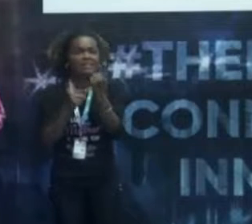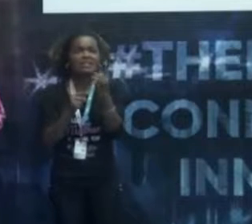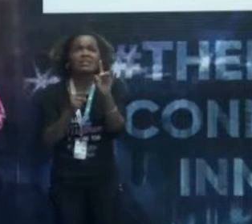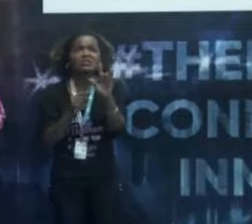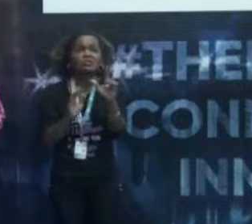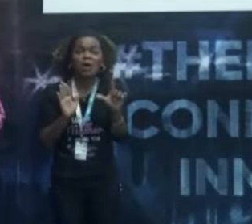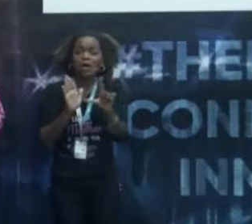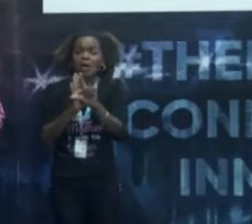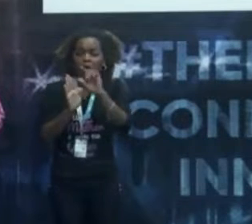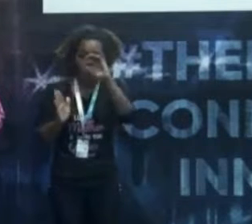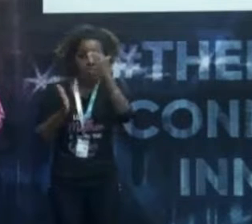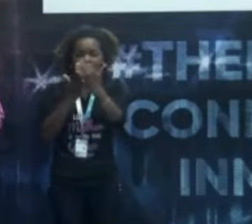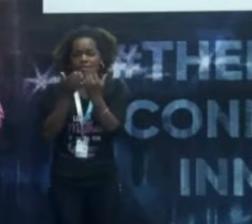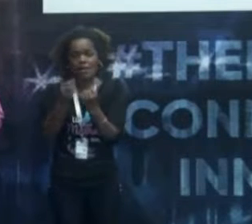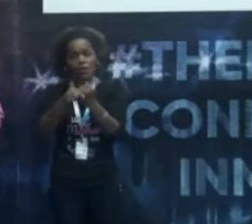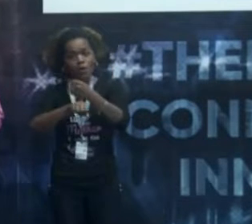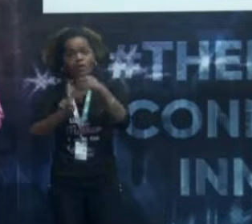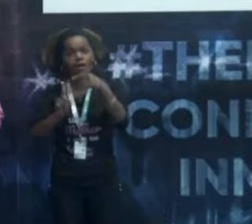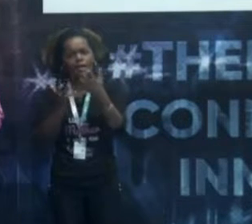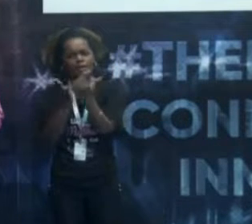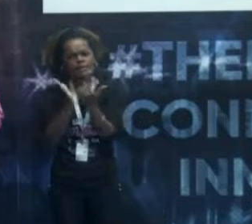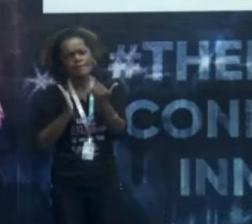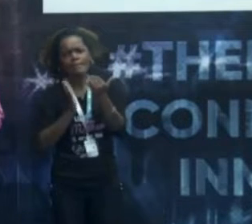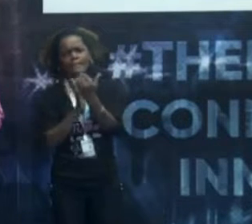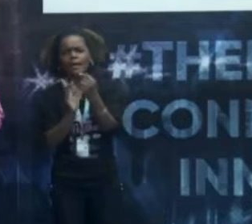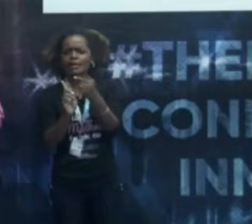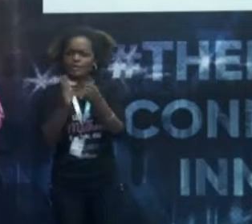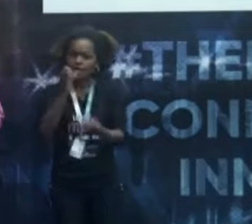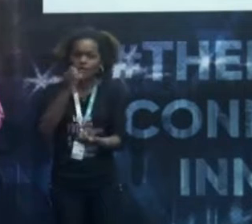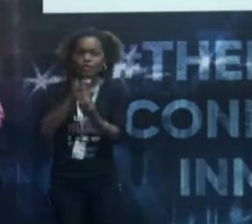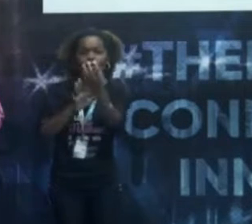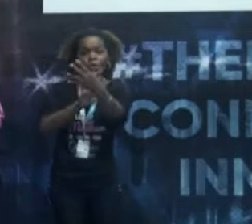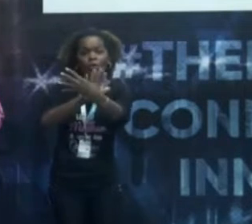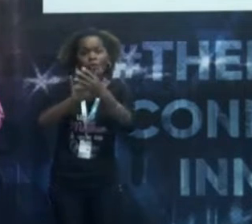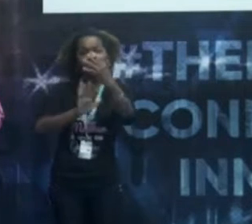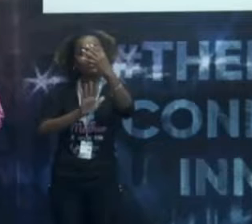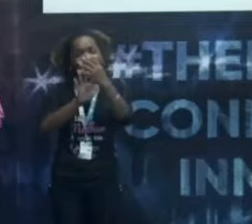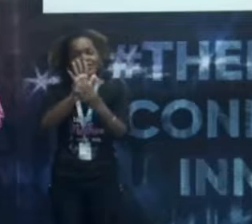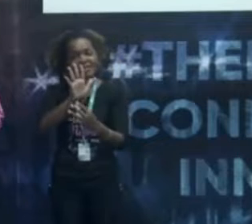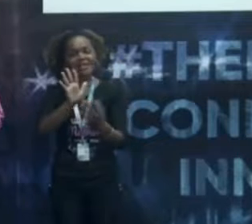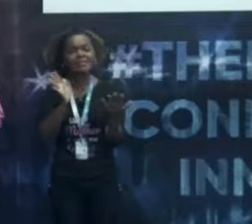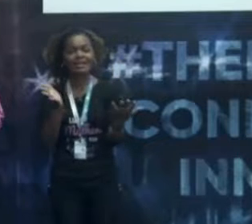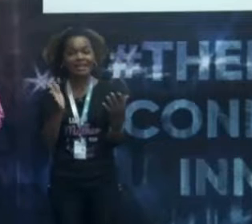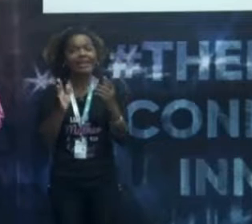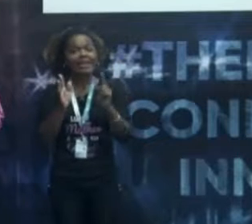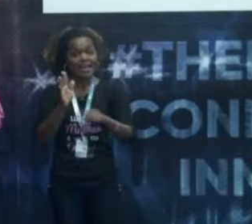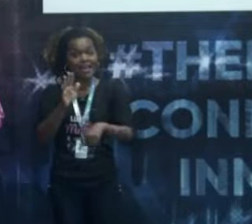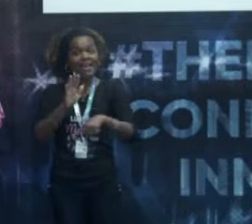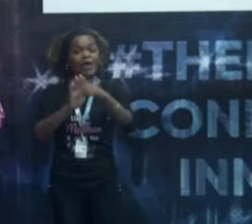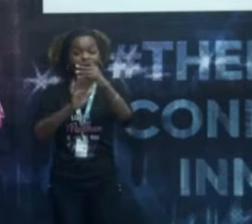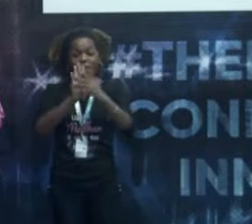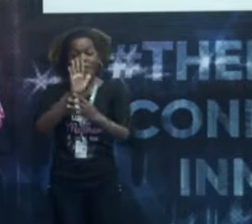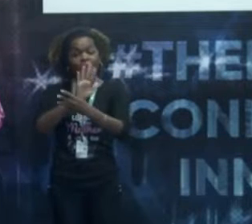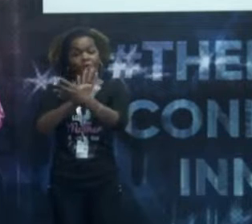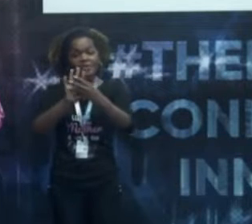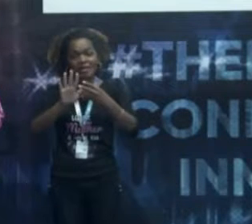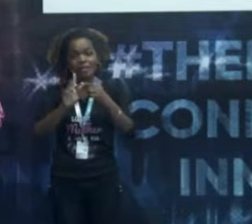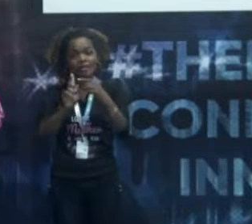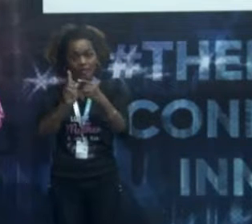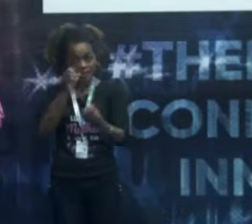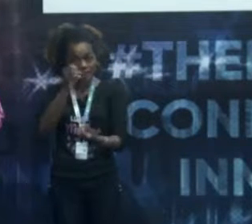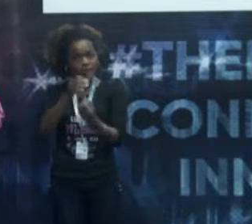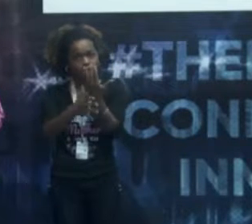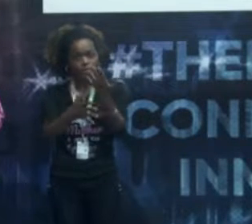eu criei um programa lá dentro, que eu tenho muito orgulho, assim, paixão até hoje, que foi um programa de